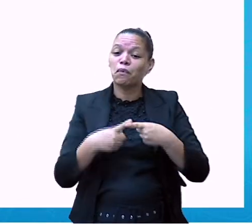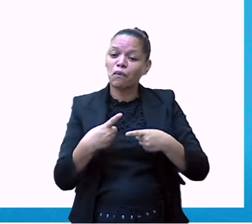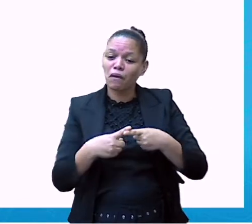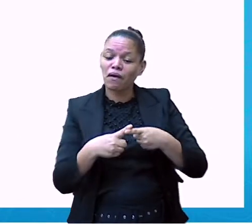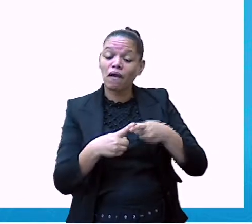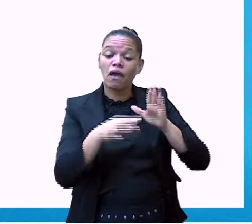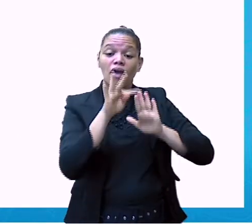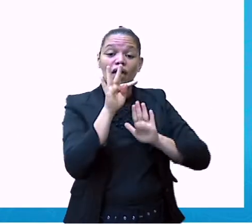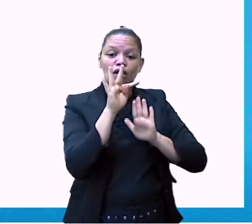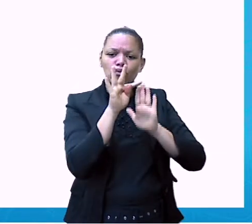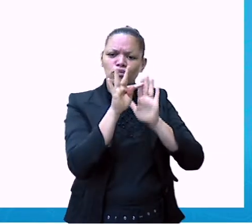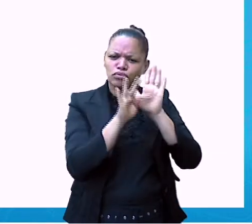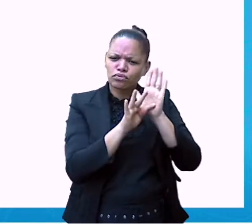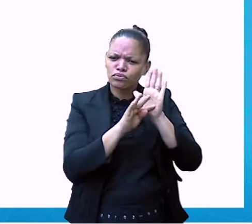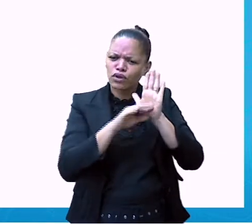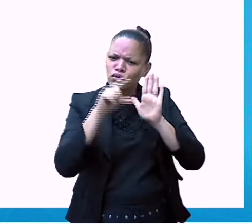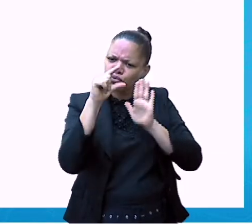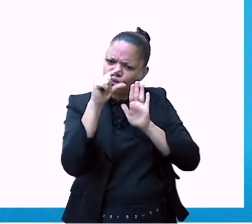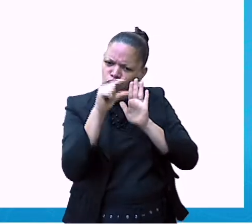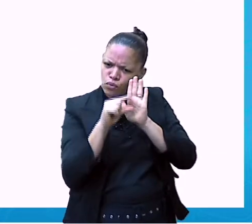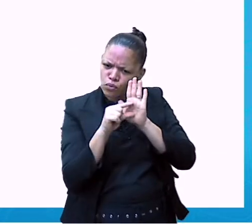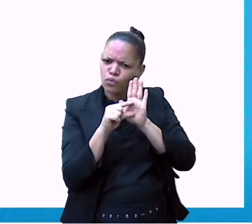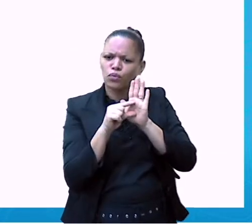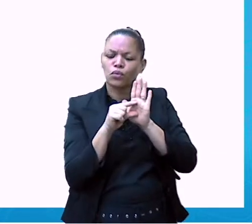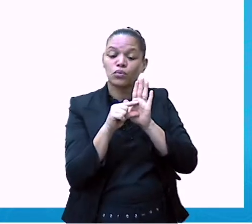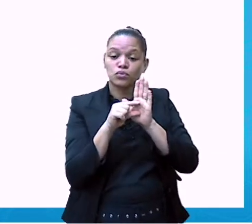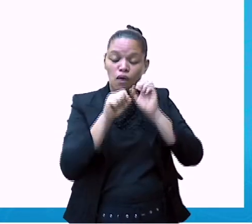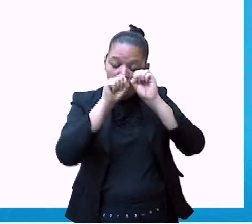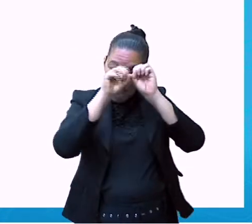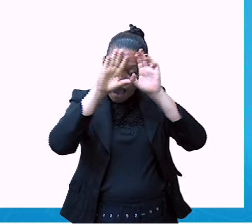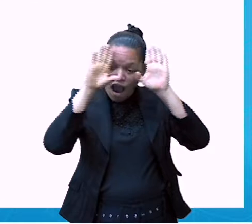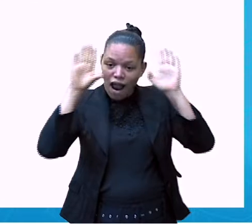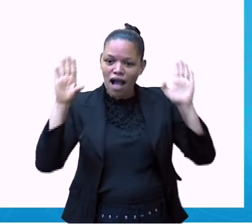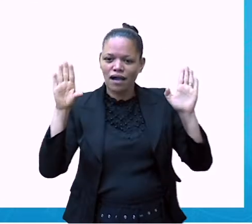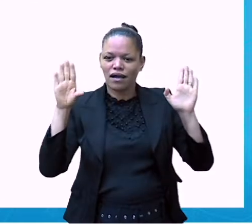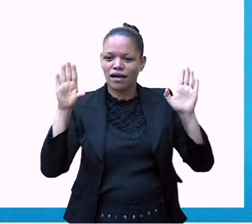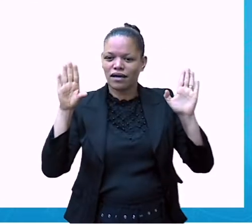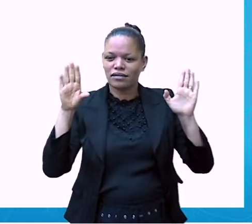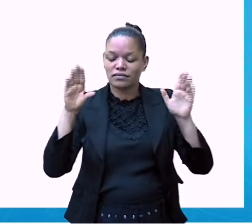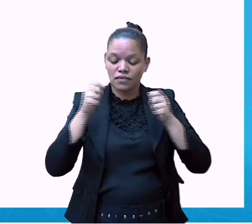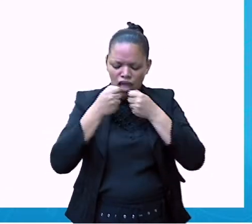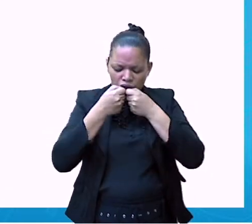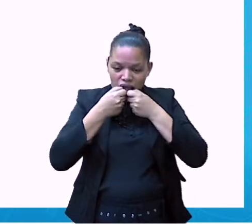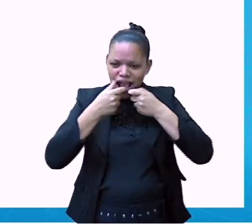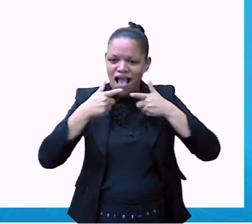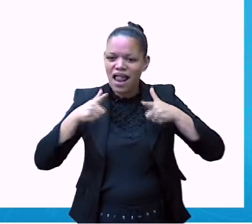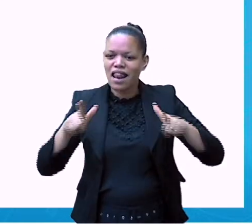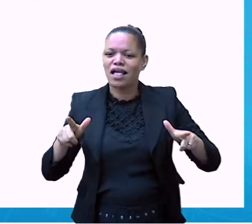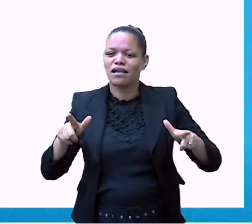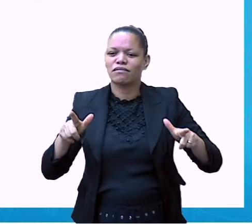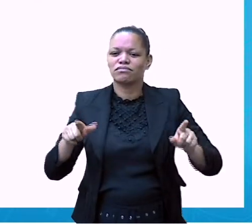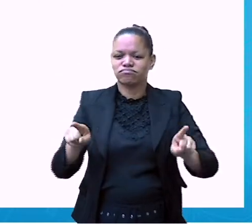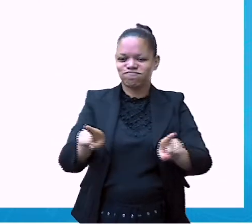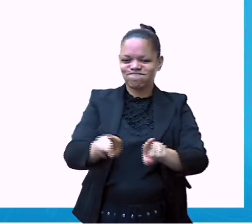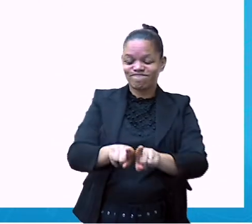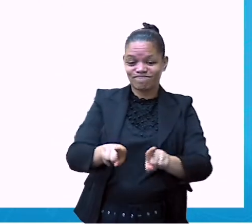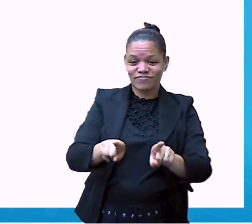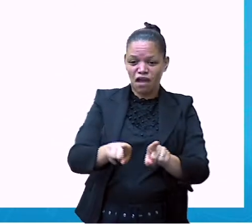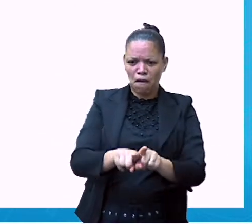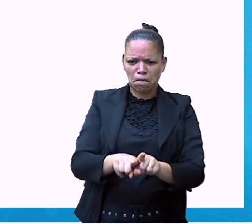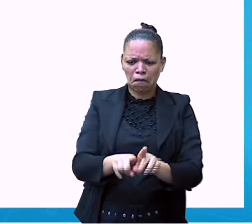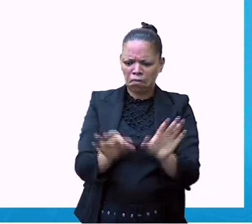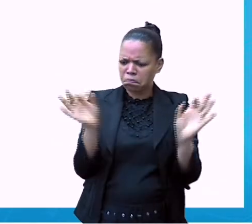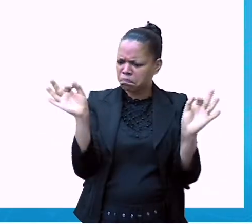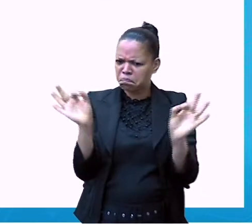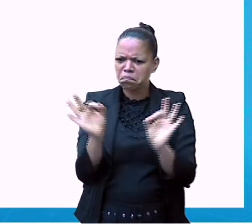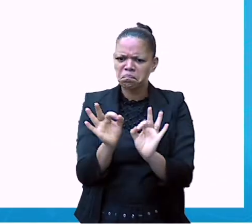vai direto no assunto e ele tem uma linguagem clara e objetiva, para que